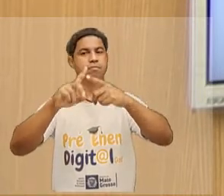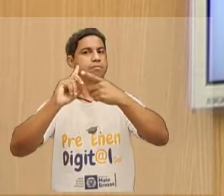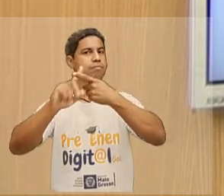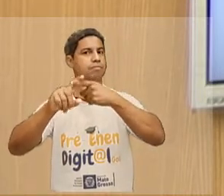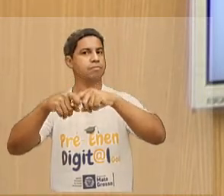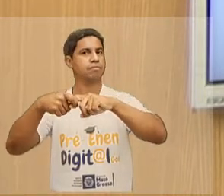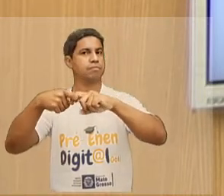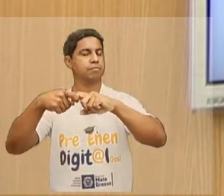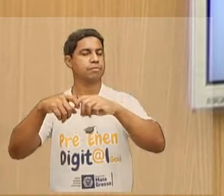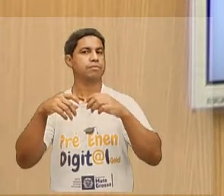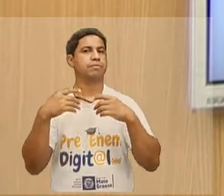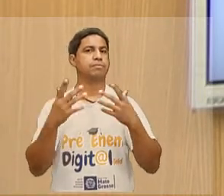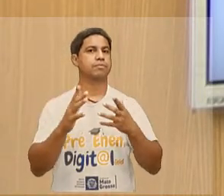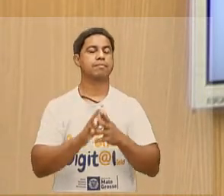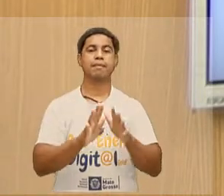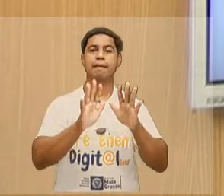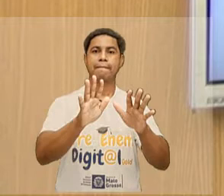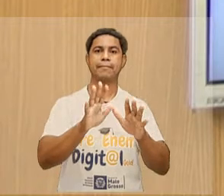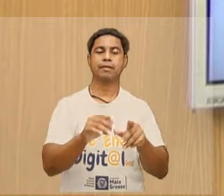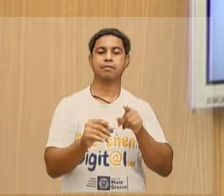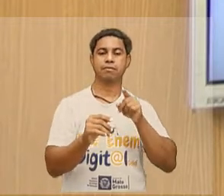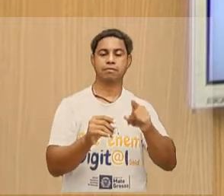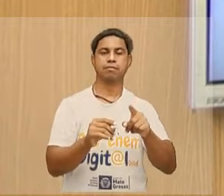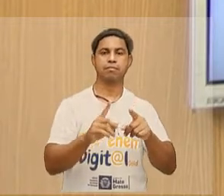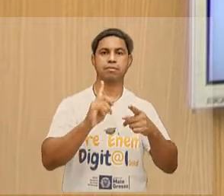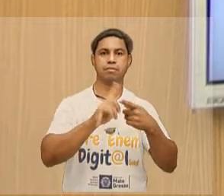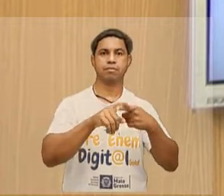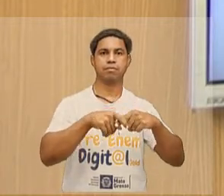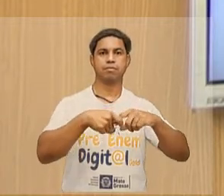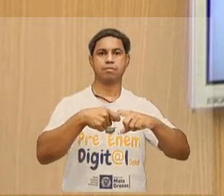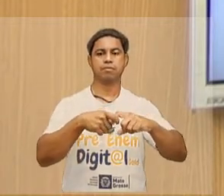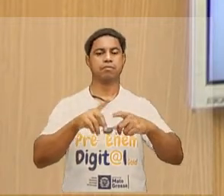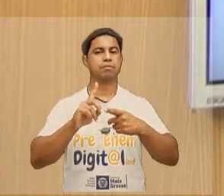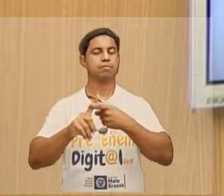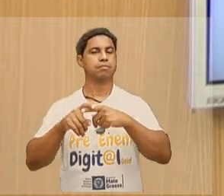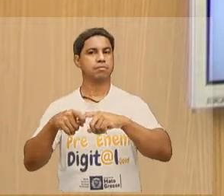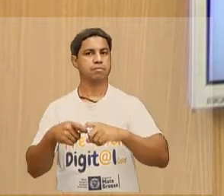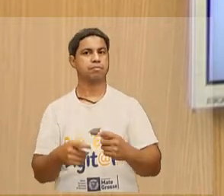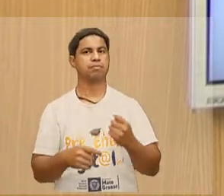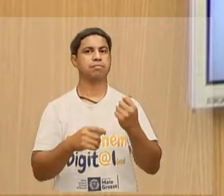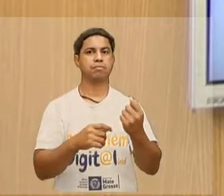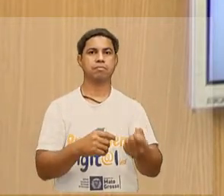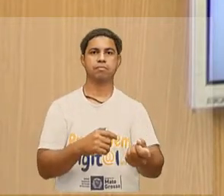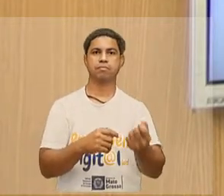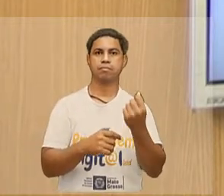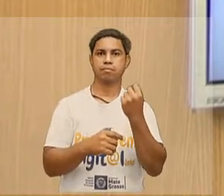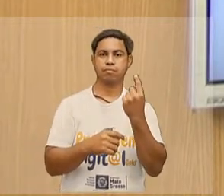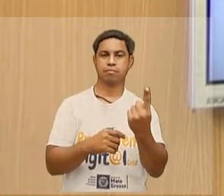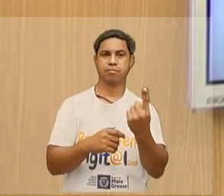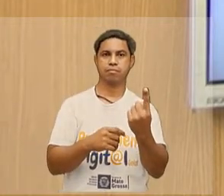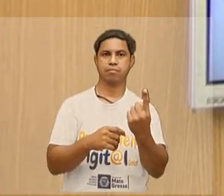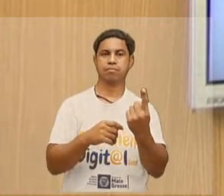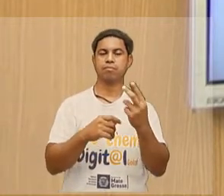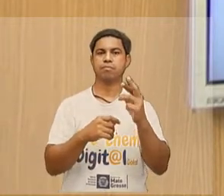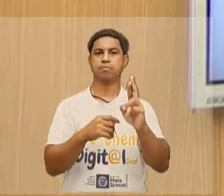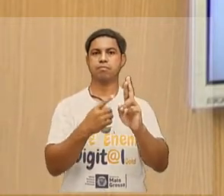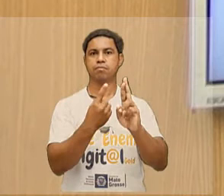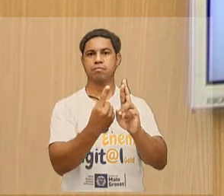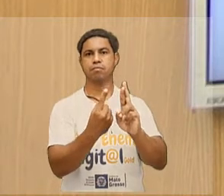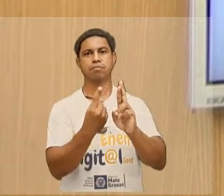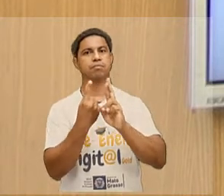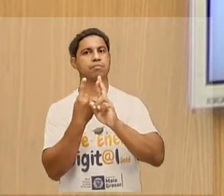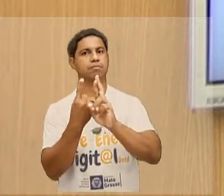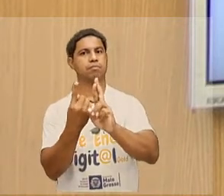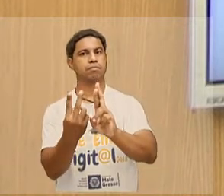nó. Mas esse ponto aqui é um nó. Fio 1, fio 2, fio 3. Outro nó. Ok? Nó é o ponto de encontro de 3 ou mais